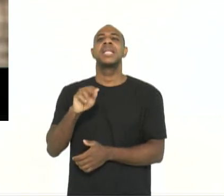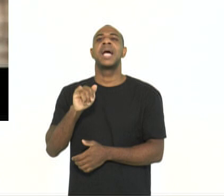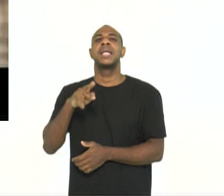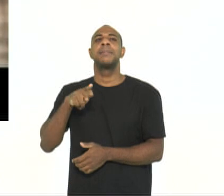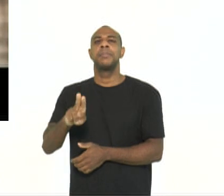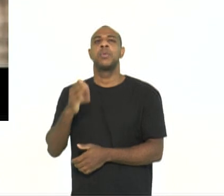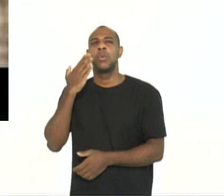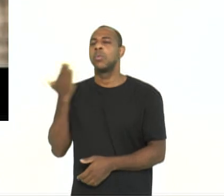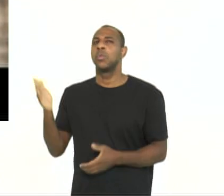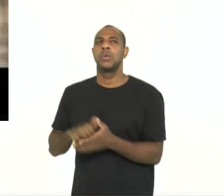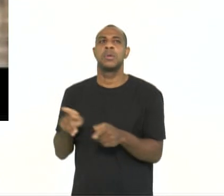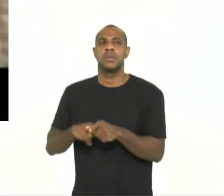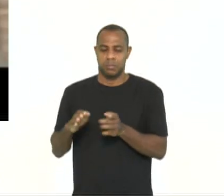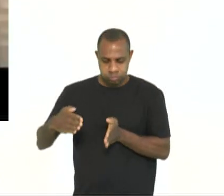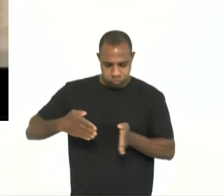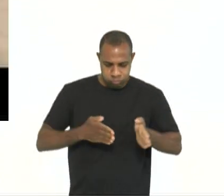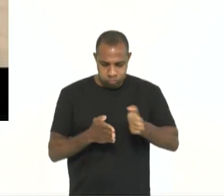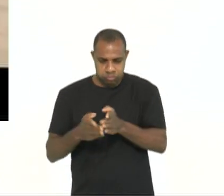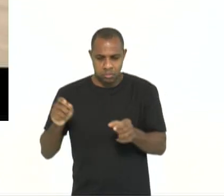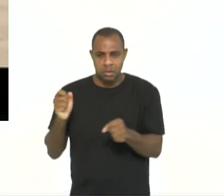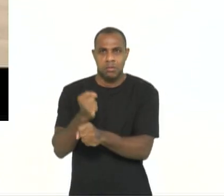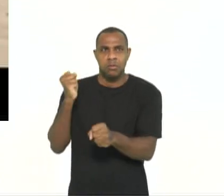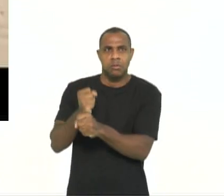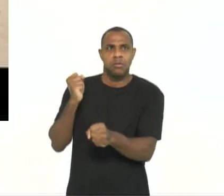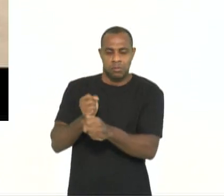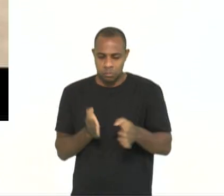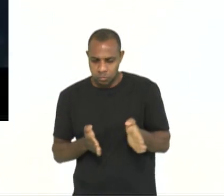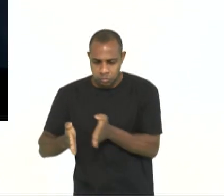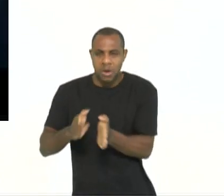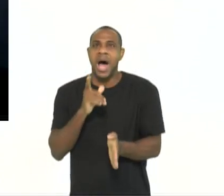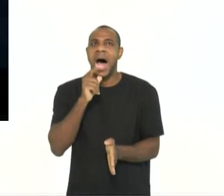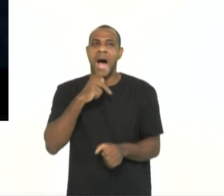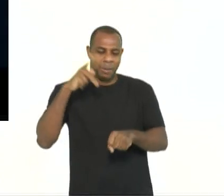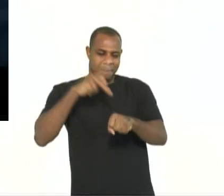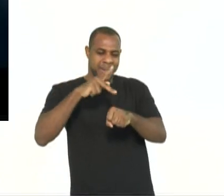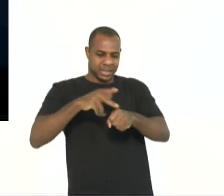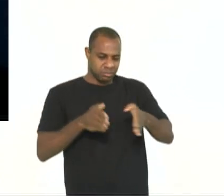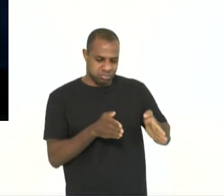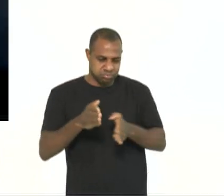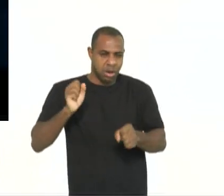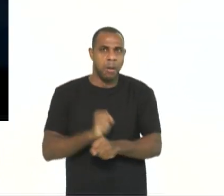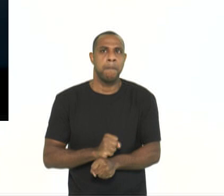literalmente, o estrondo das águas na pedra.